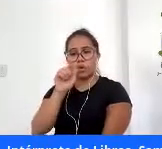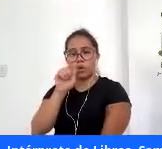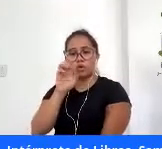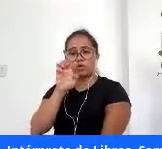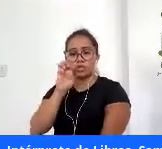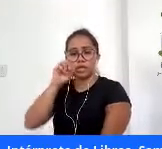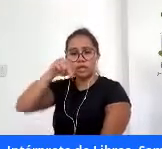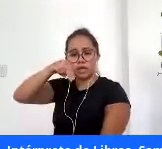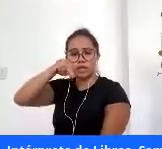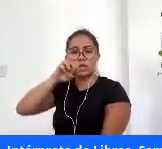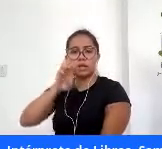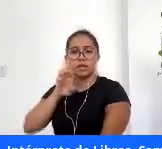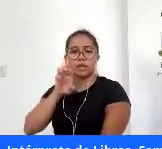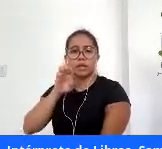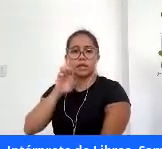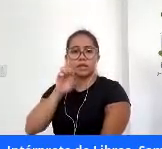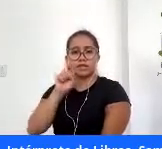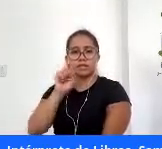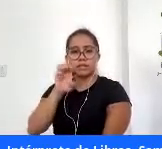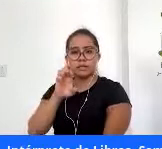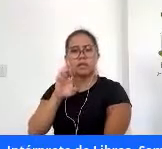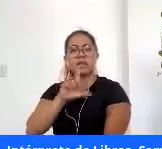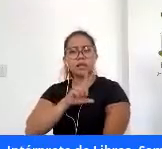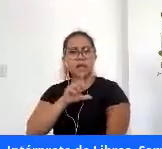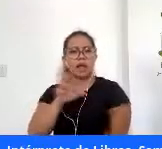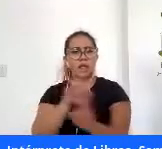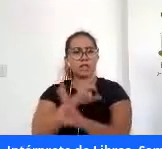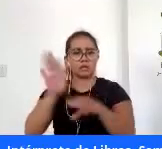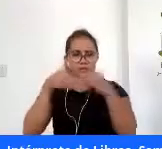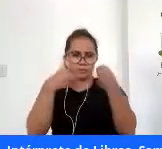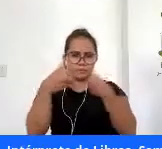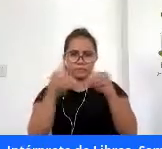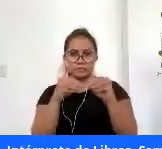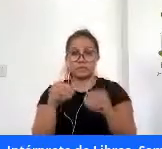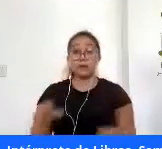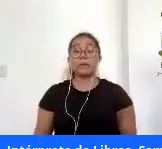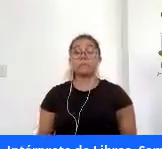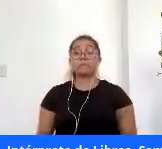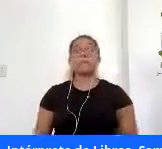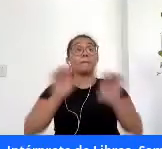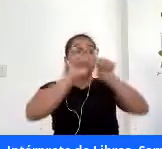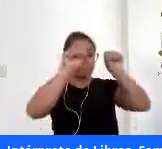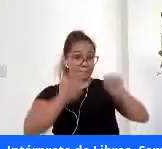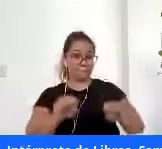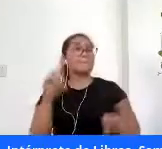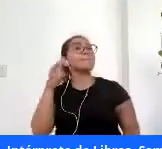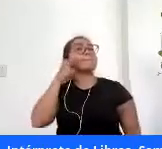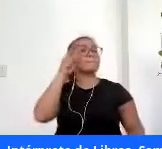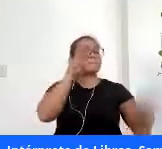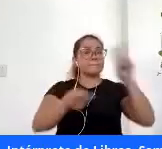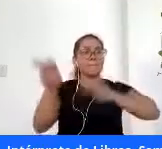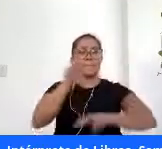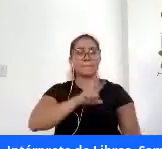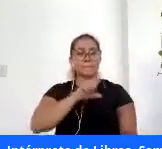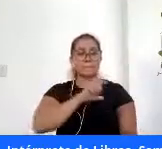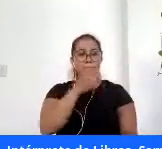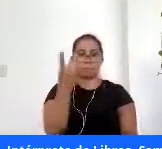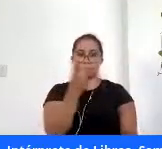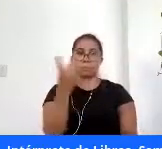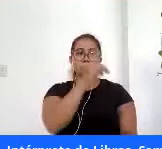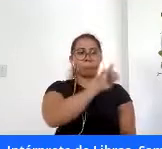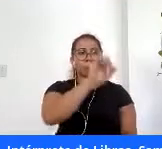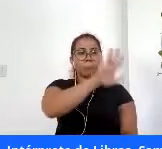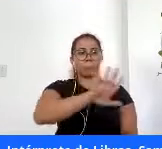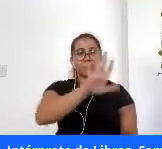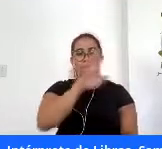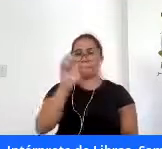relacionadas com a plasticidade. No caso do sistema visual, eu trago aqui para vocês 2 imagens, né? Essa imagem que eu tirei de um filme, essa